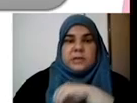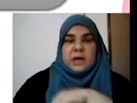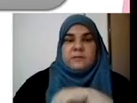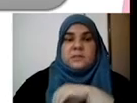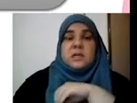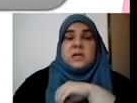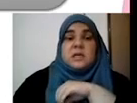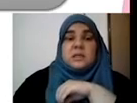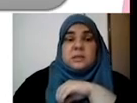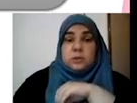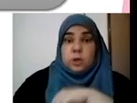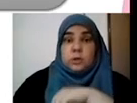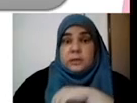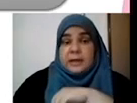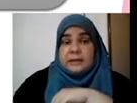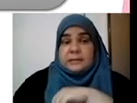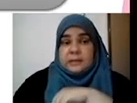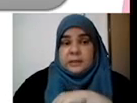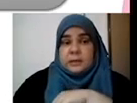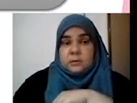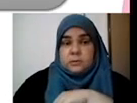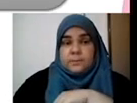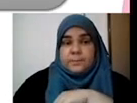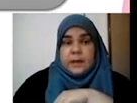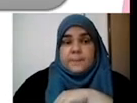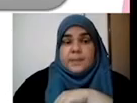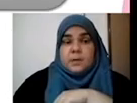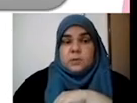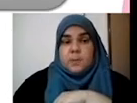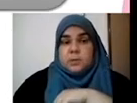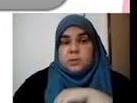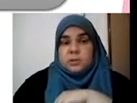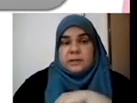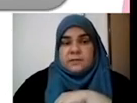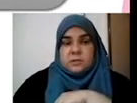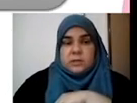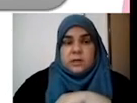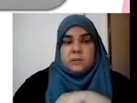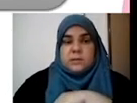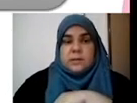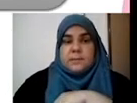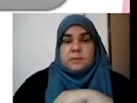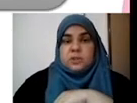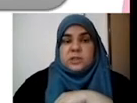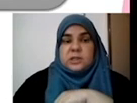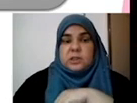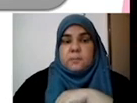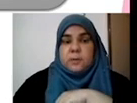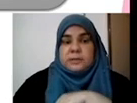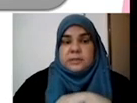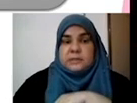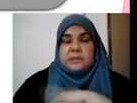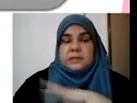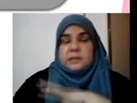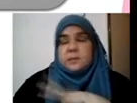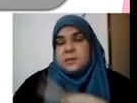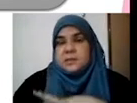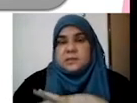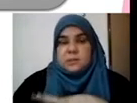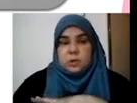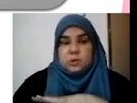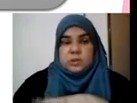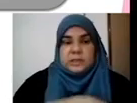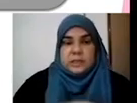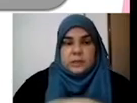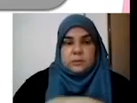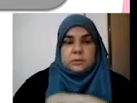pontos notáveis em cada triângulo, tá? Os pontos notáveis do triângulo são elementos de grande importância e que estão